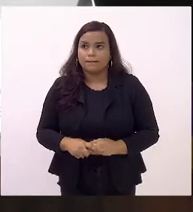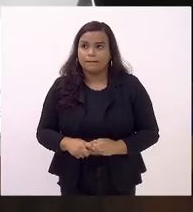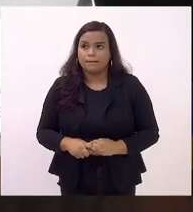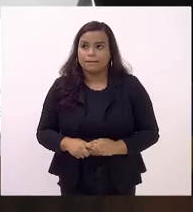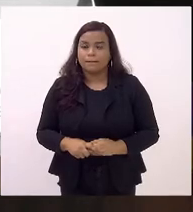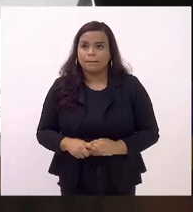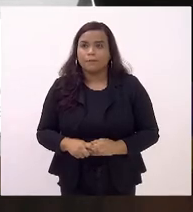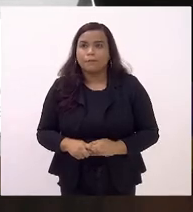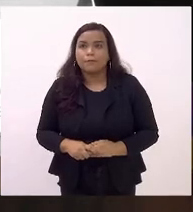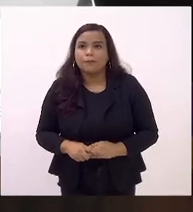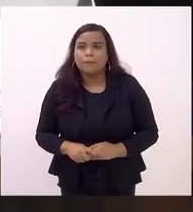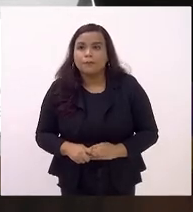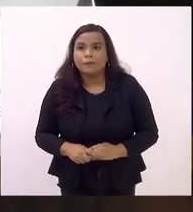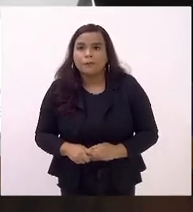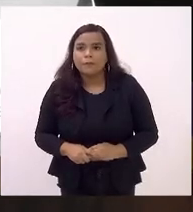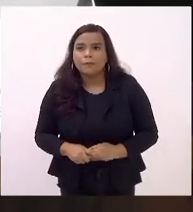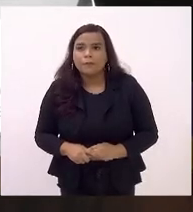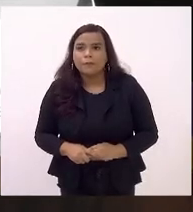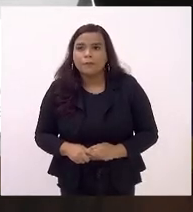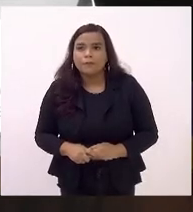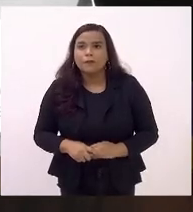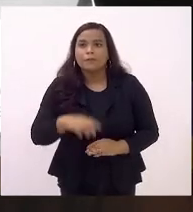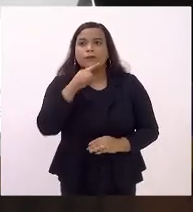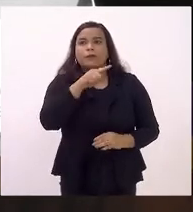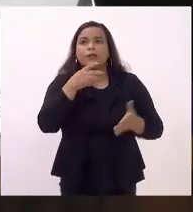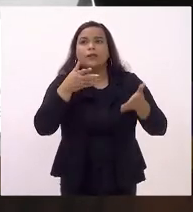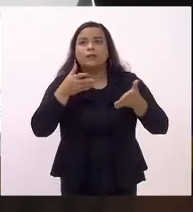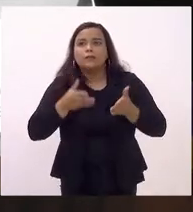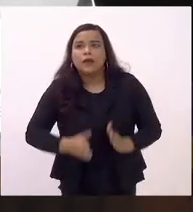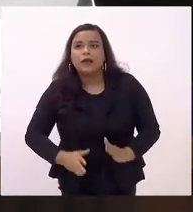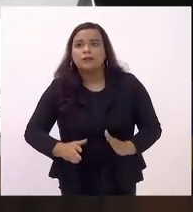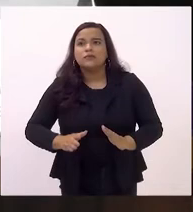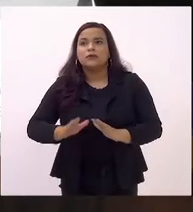cria de São Gonçalo, nasci no Morro da Coreia,